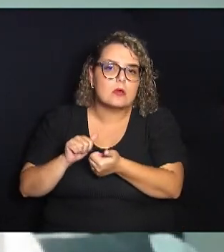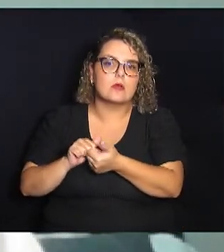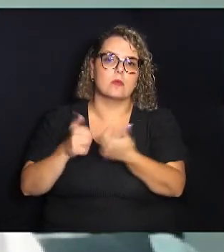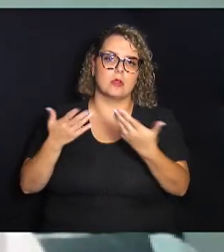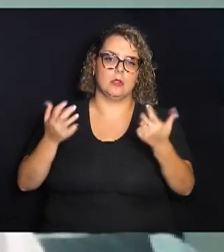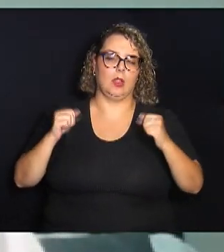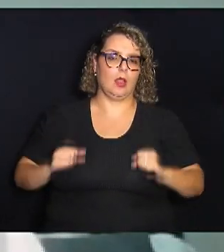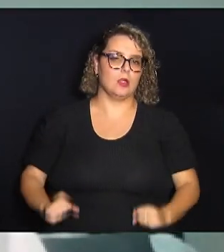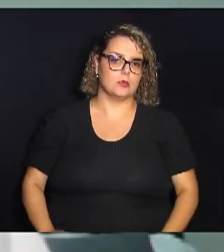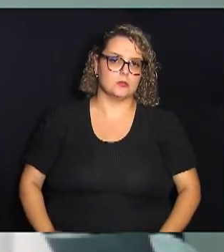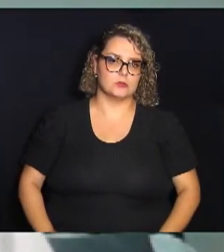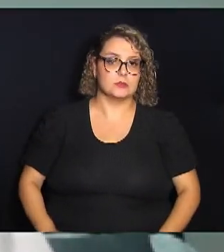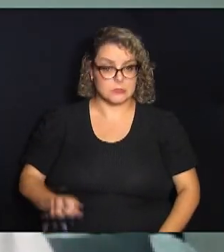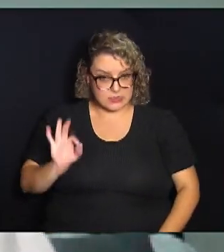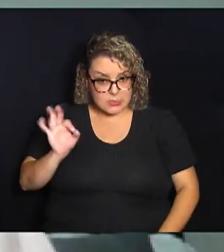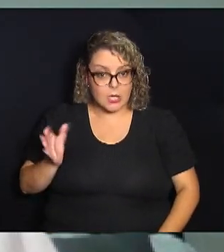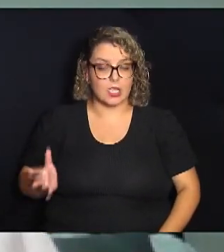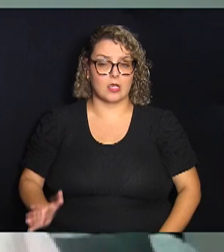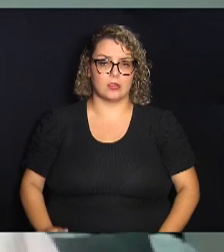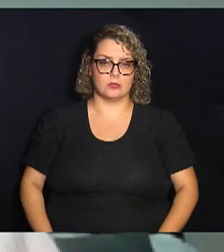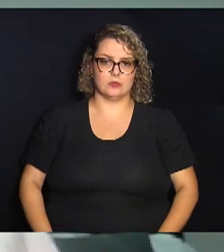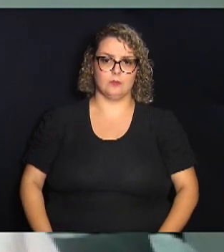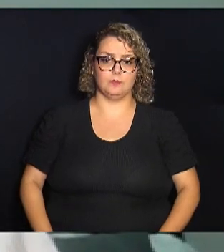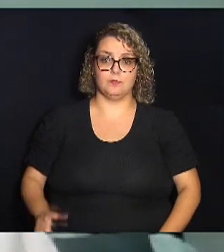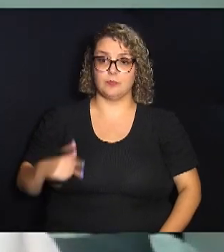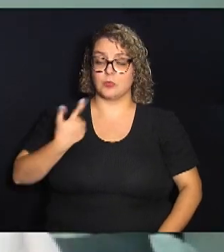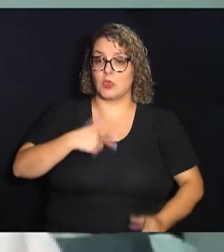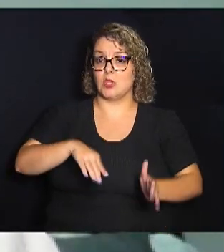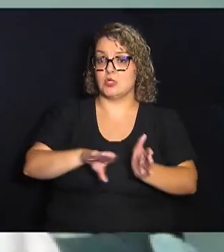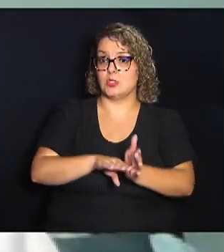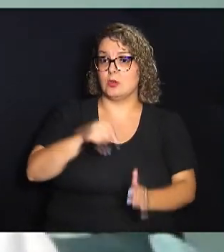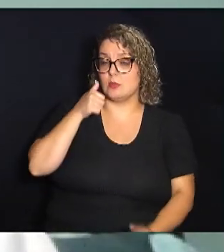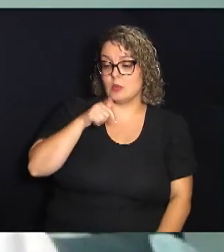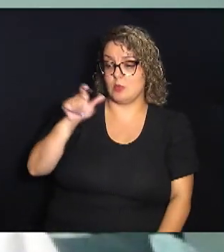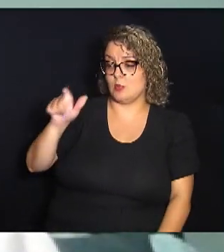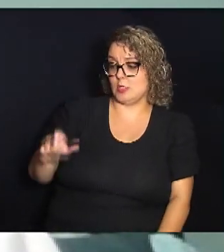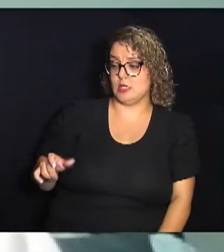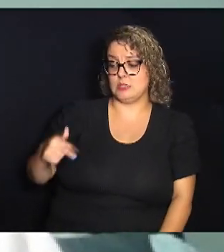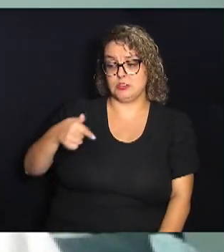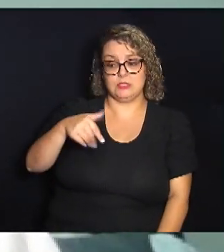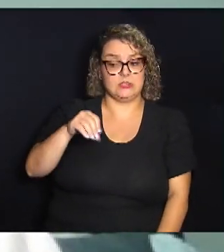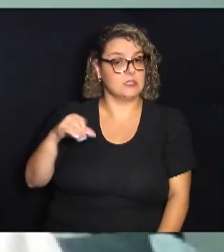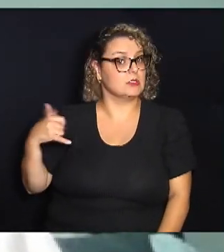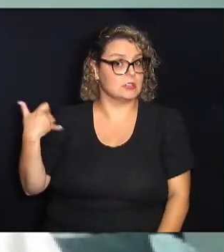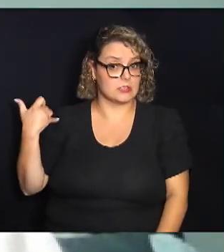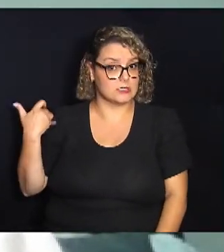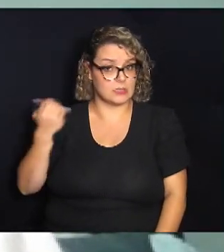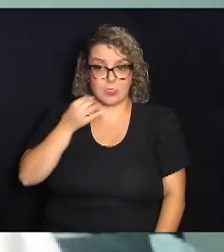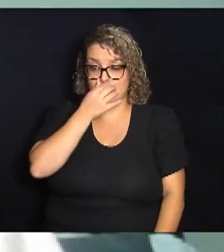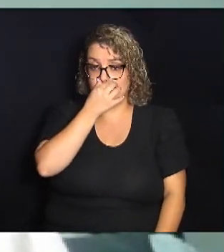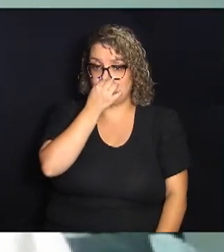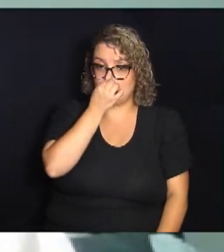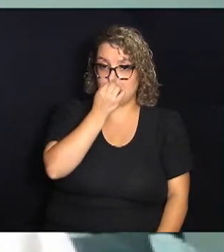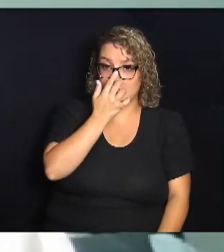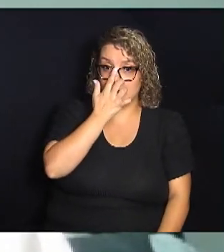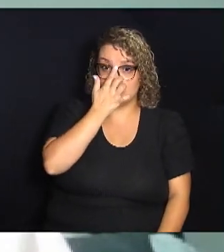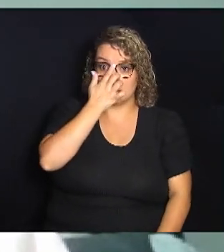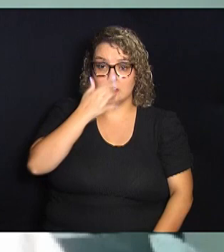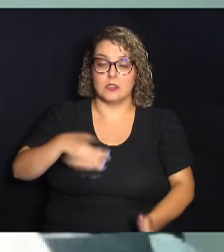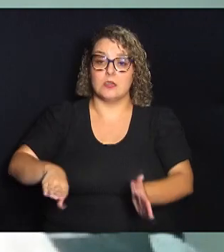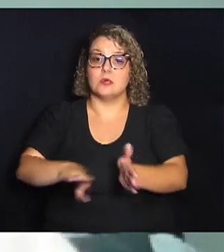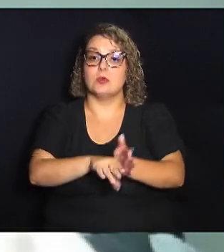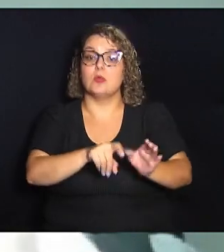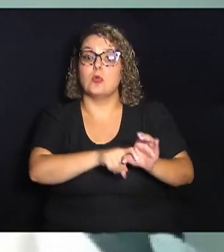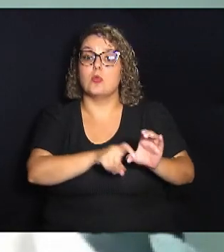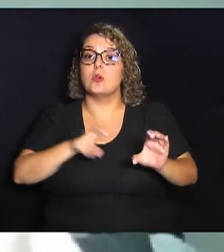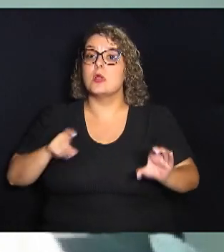qualidade, certo? Que a gente chega a uma mulher, por exemplo, de 70 anos, que ela chegue com autonomia,